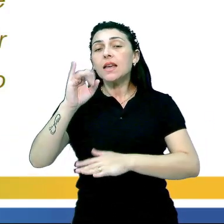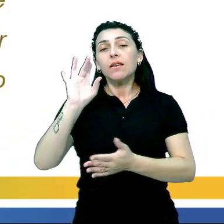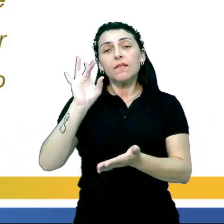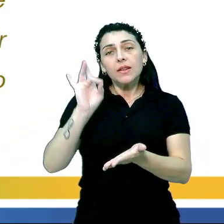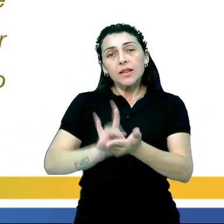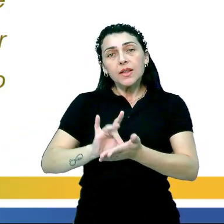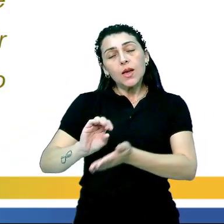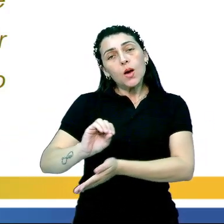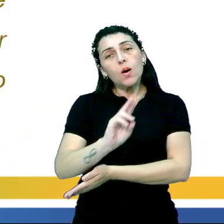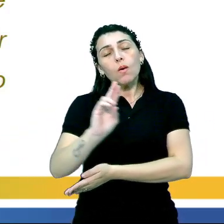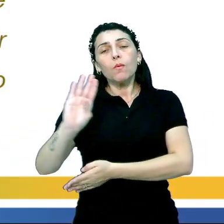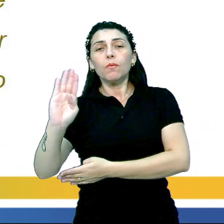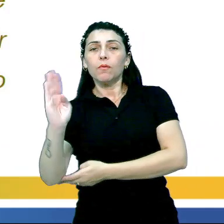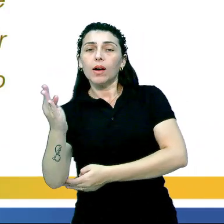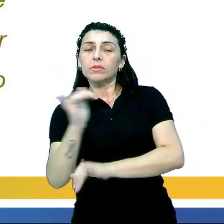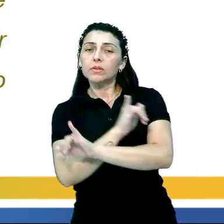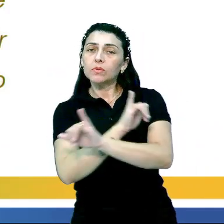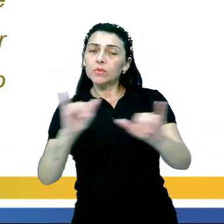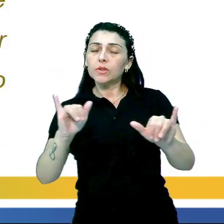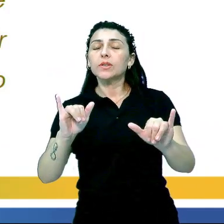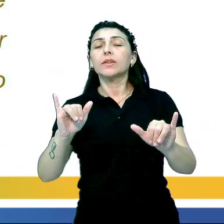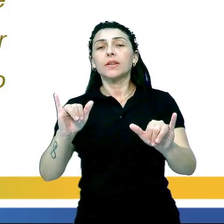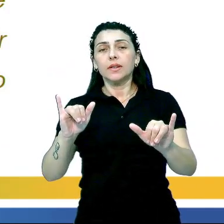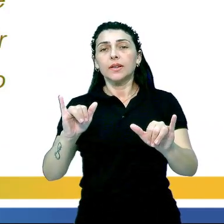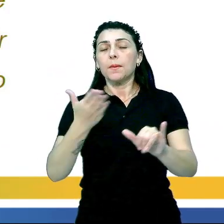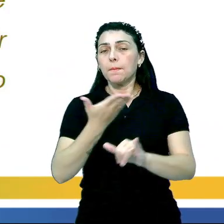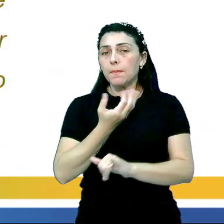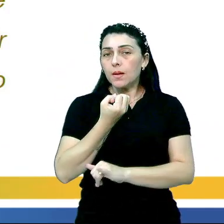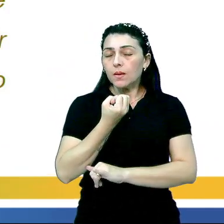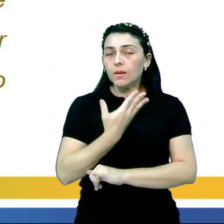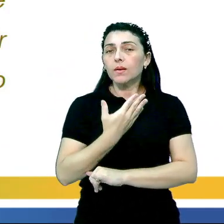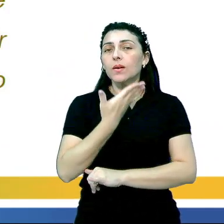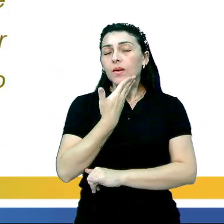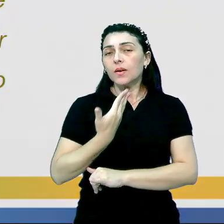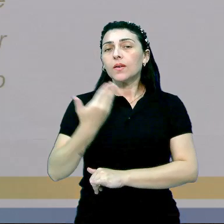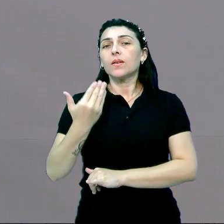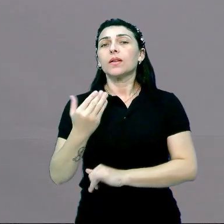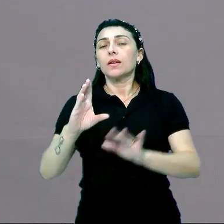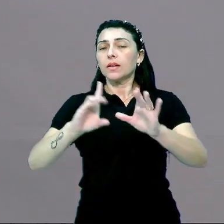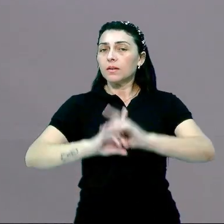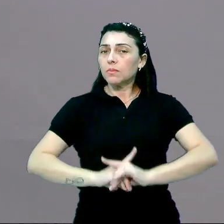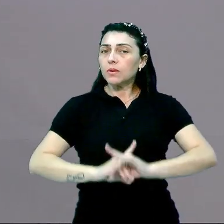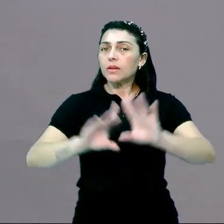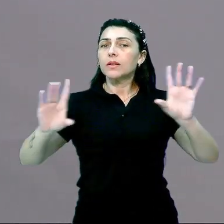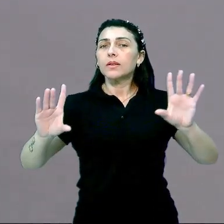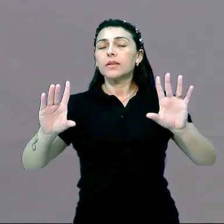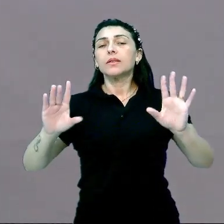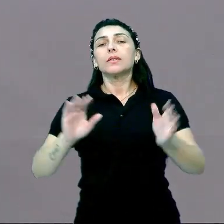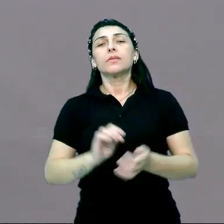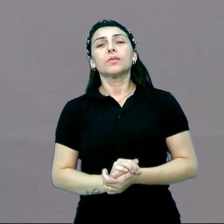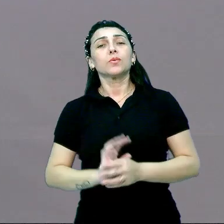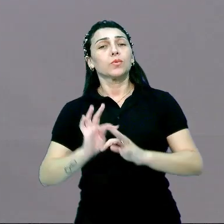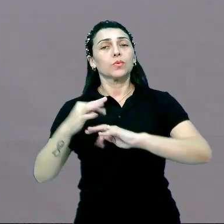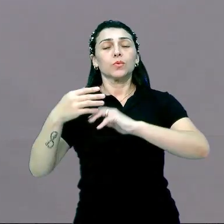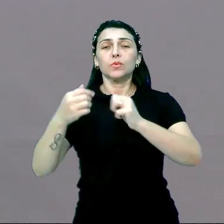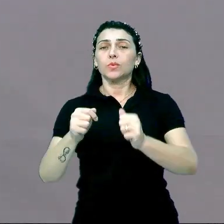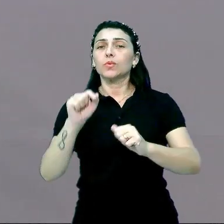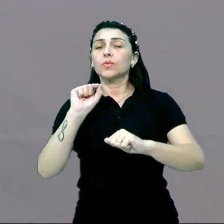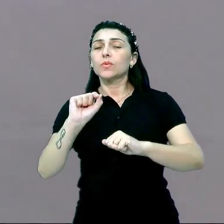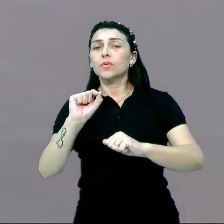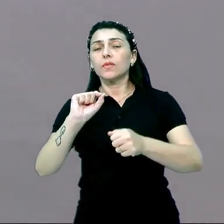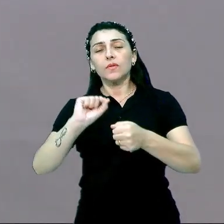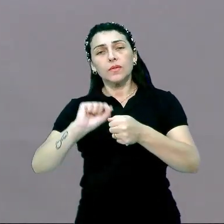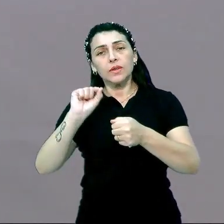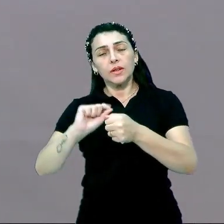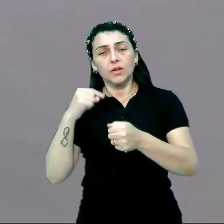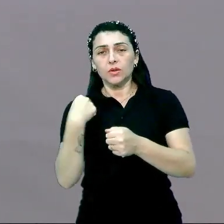e, consequentemente, beneficiando o regime democrático. Então, o efeito de tudo isso vai